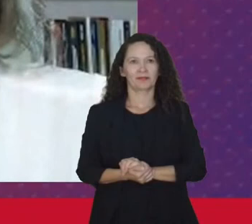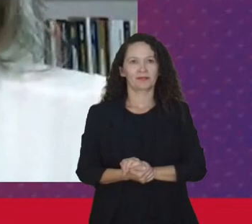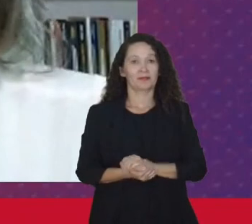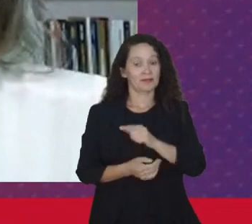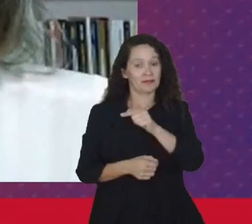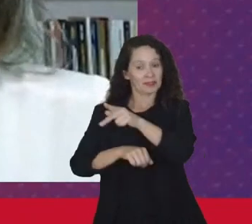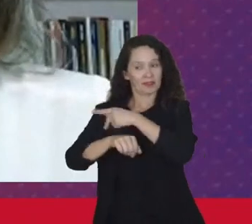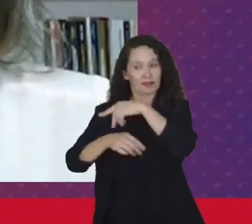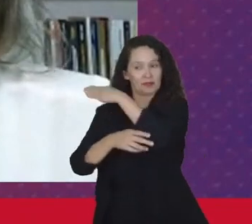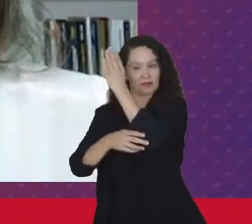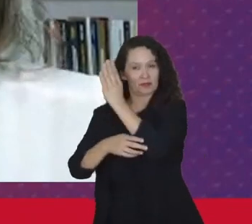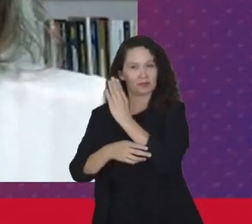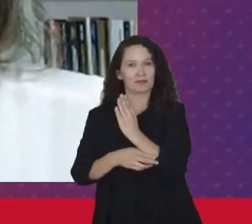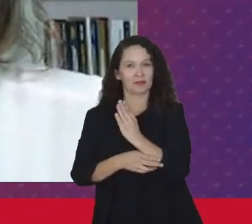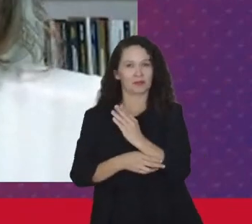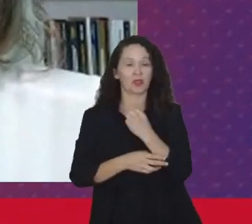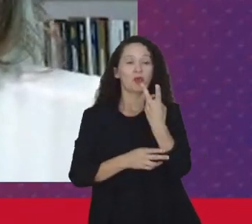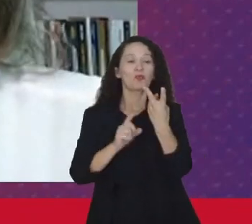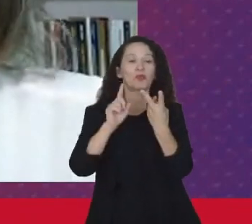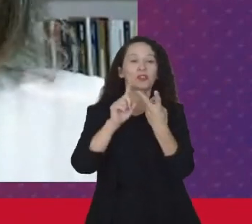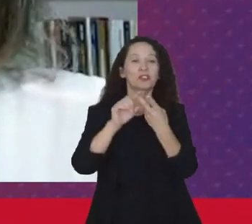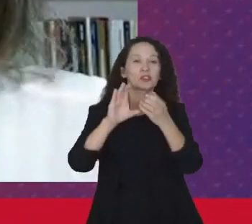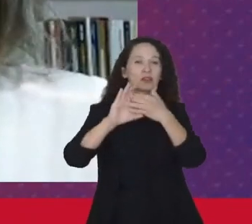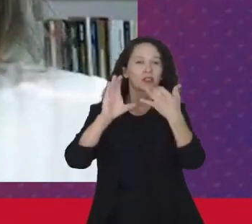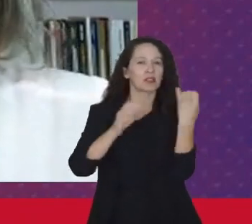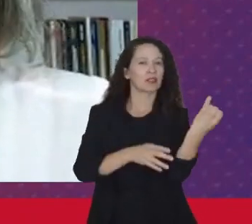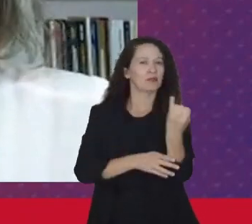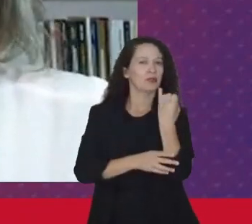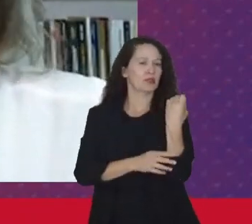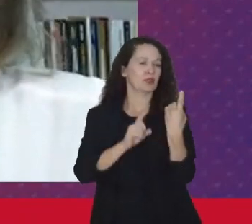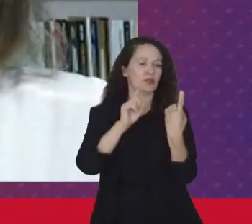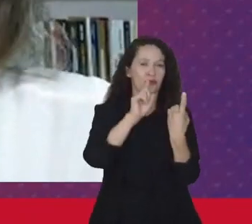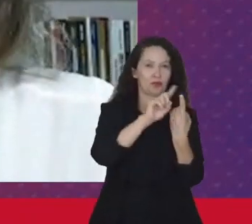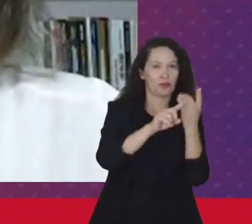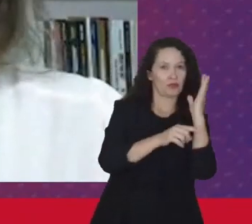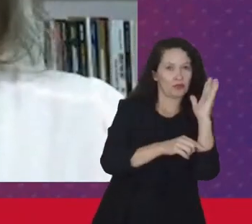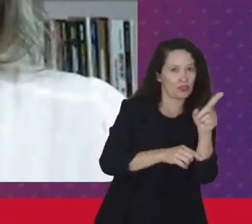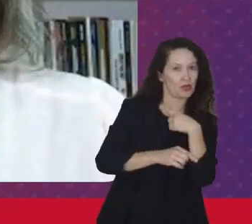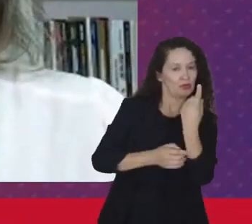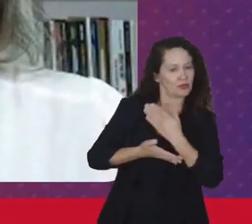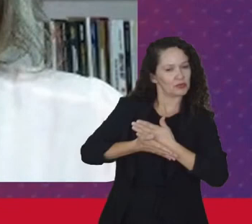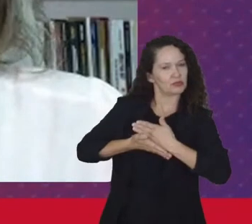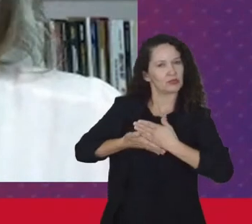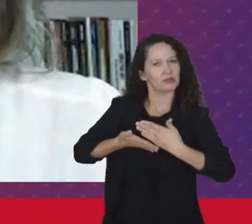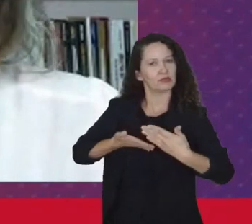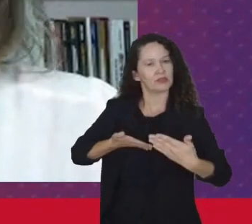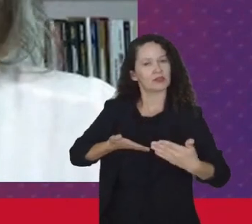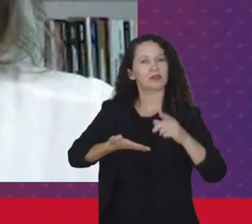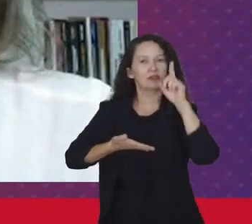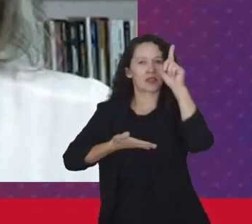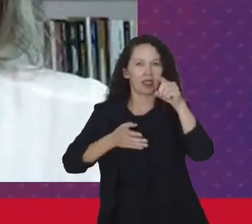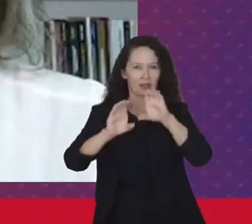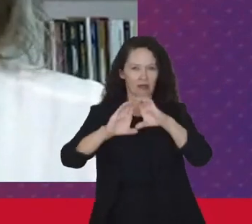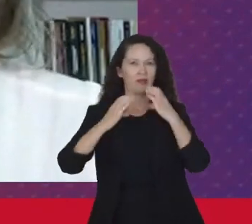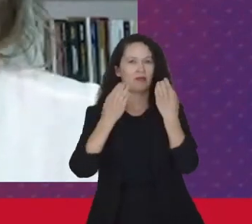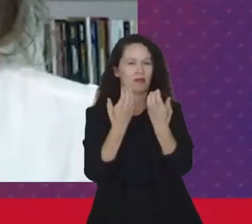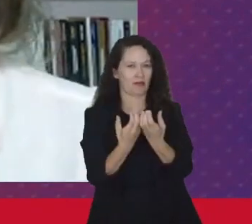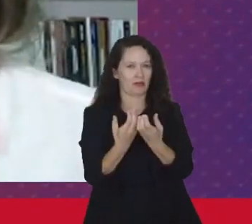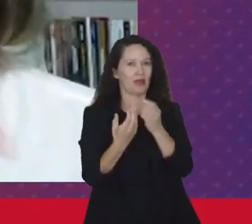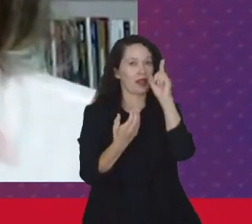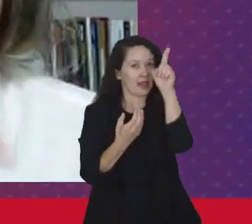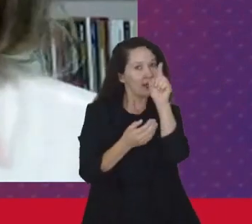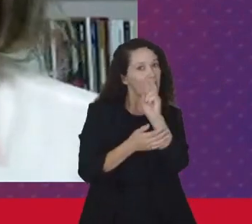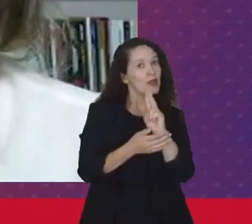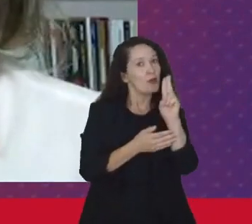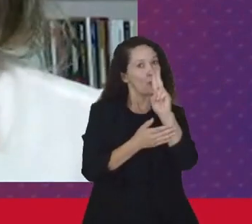No Brasil, um segundo aspecto, então, o primeiro foi que o nosso ponto de partida é a Convenção, é a